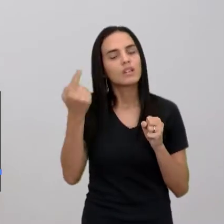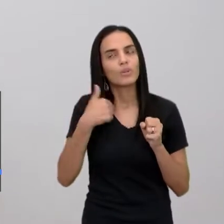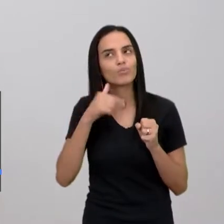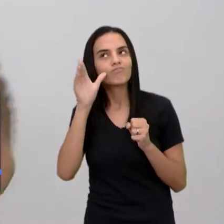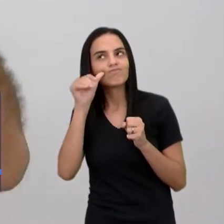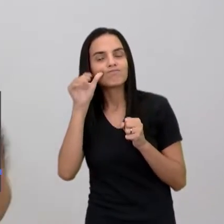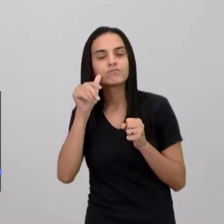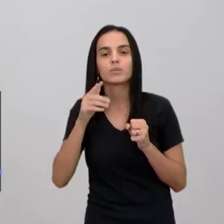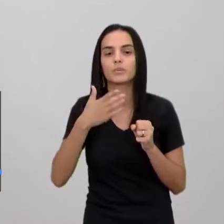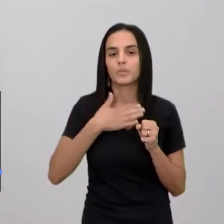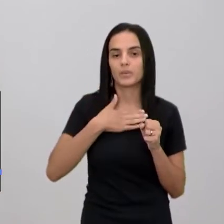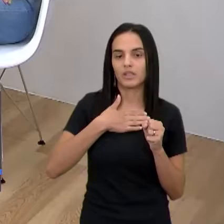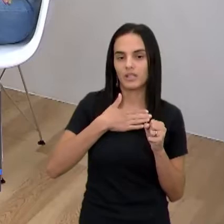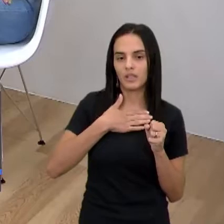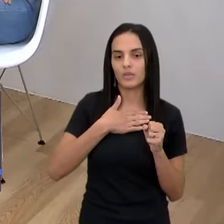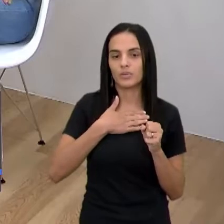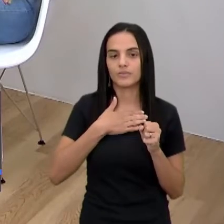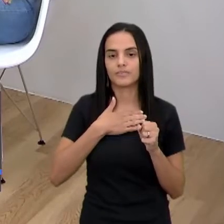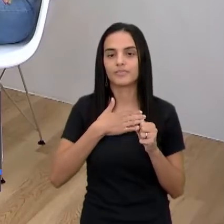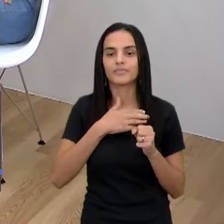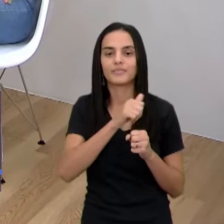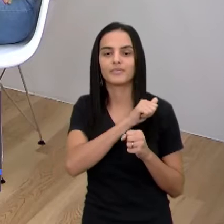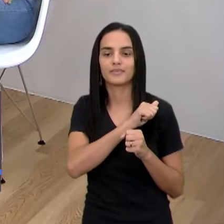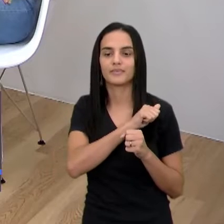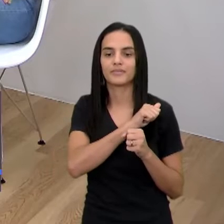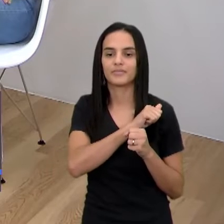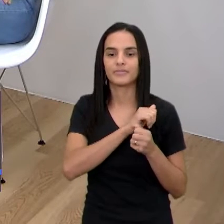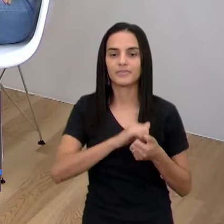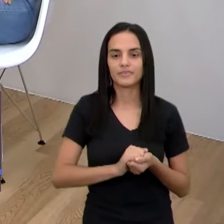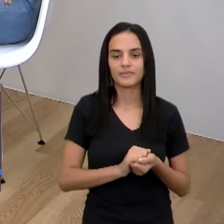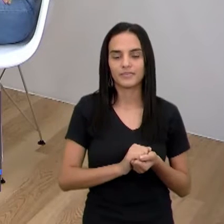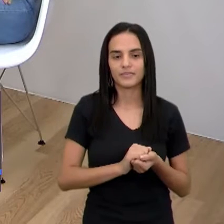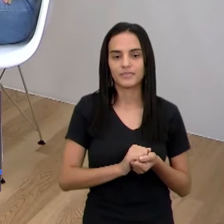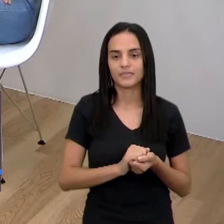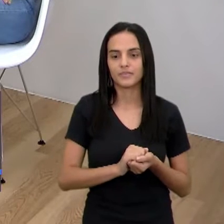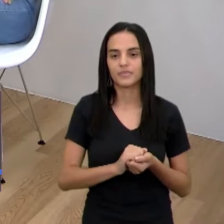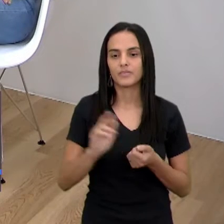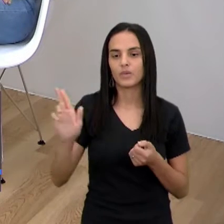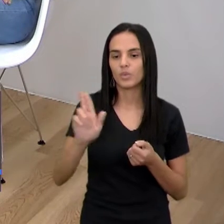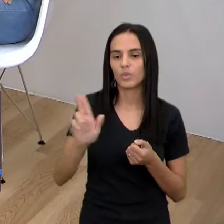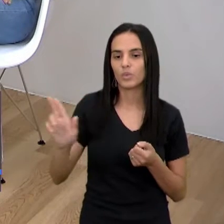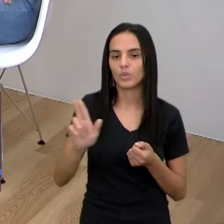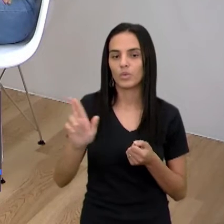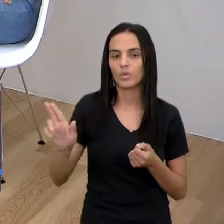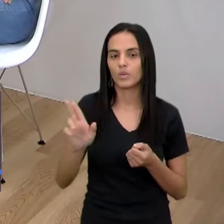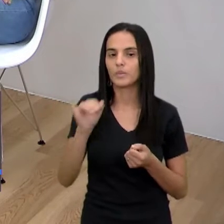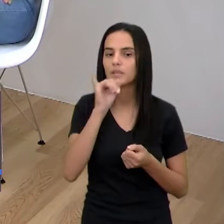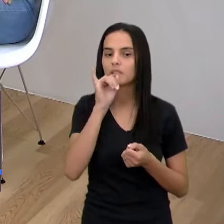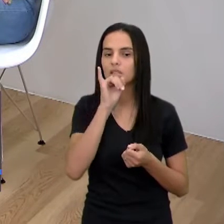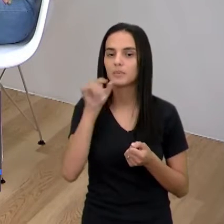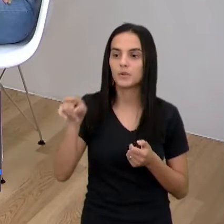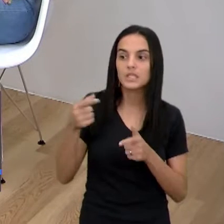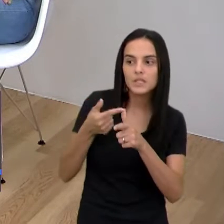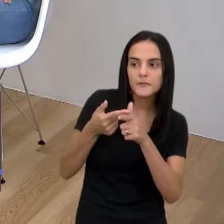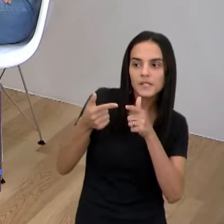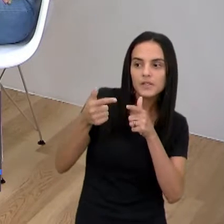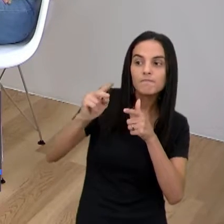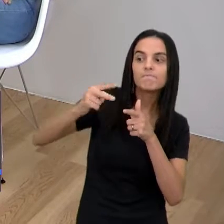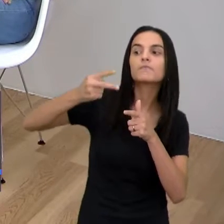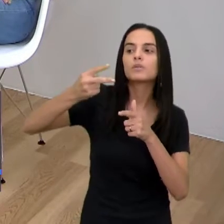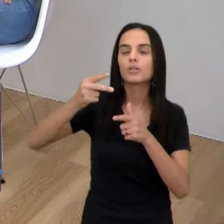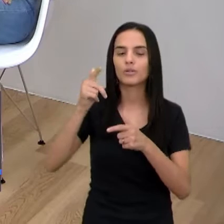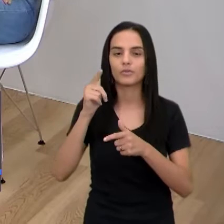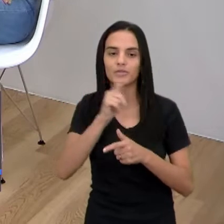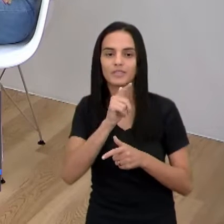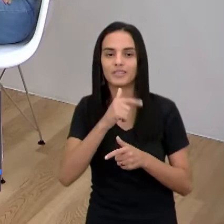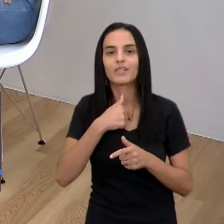agora, eu como cosplay de aluno, com esse nome, quem divide, multiplica, que é, inclusive, o